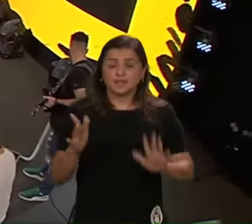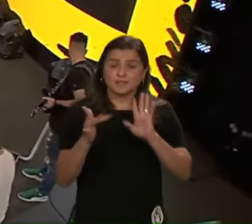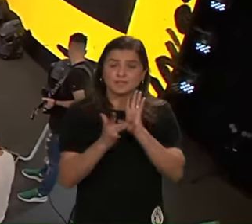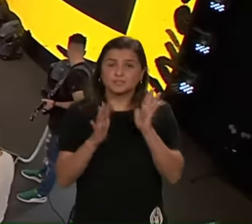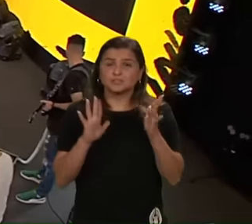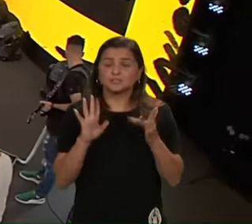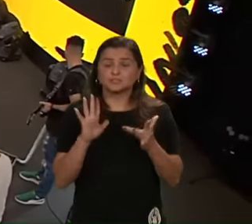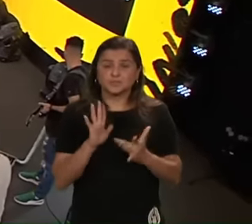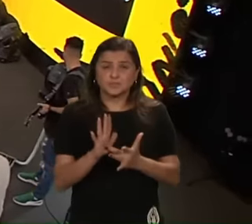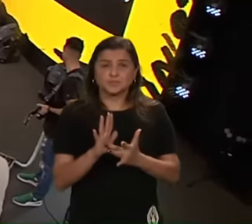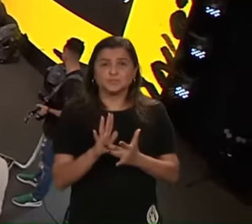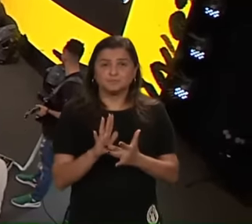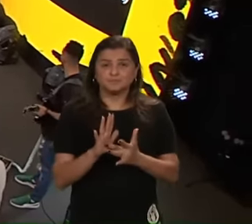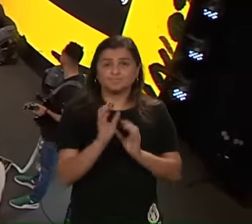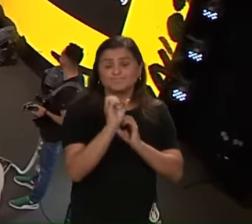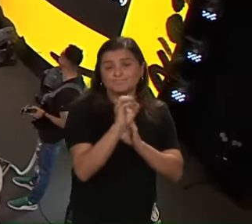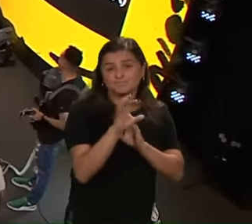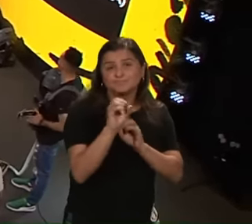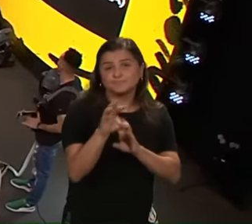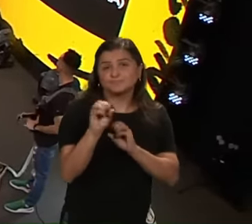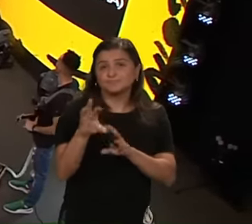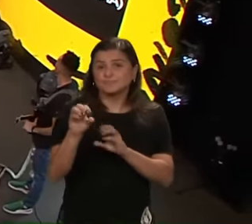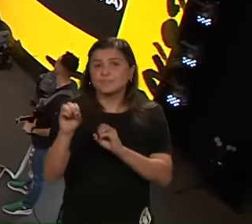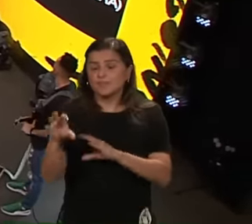Jesus, Ele ensina.